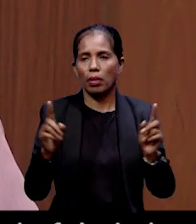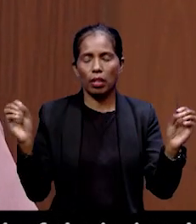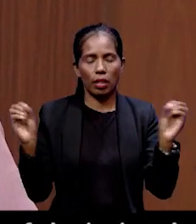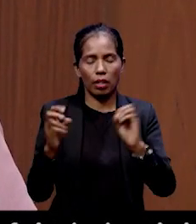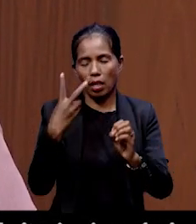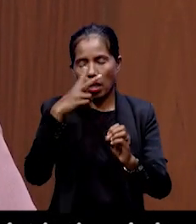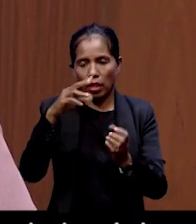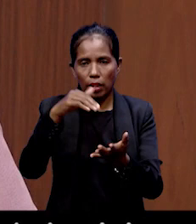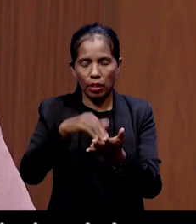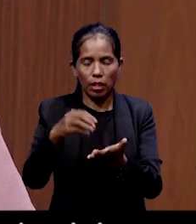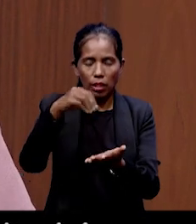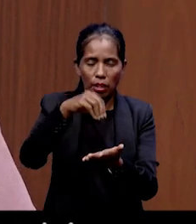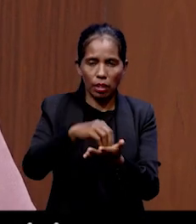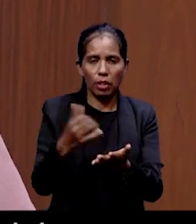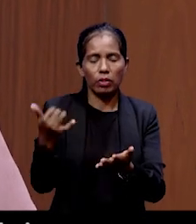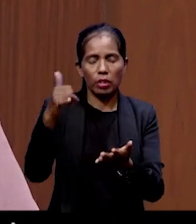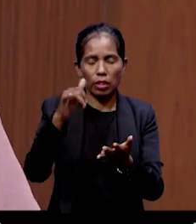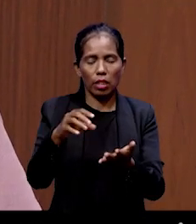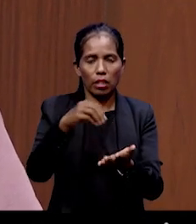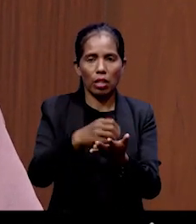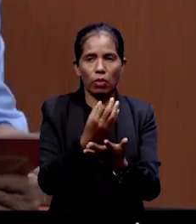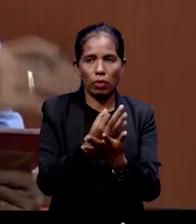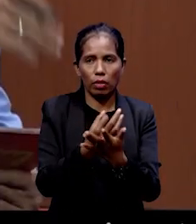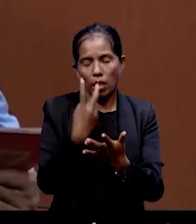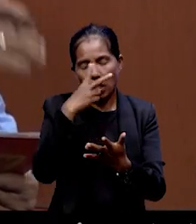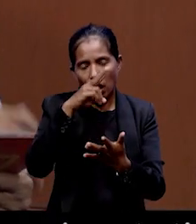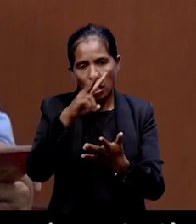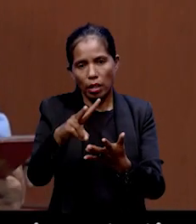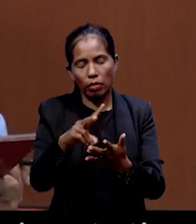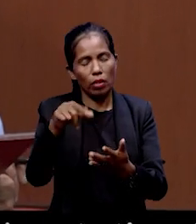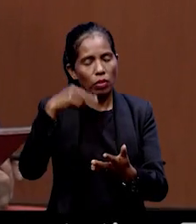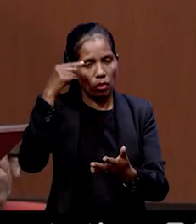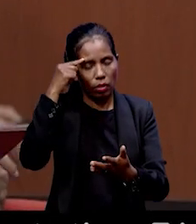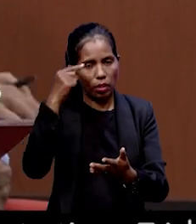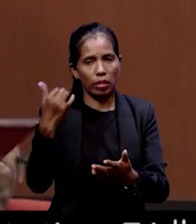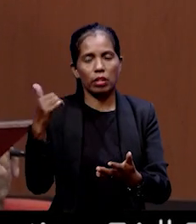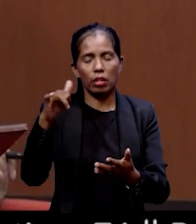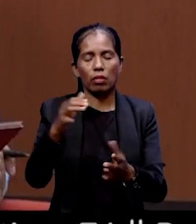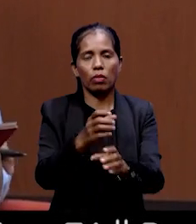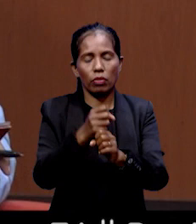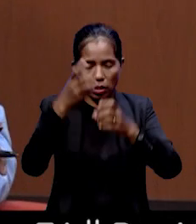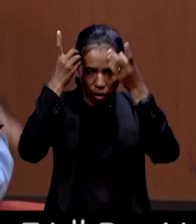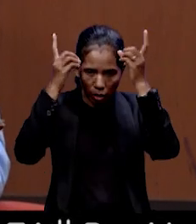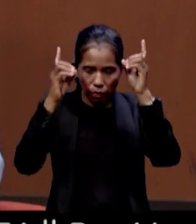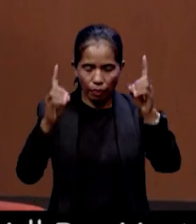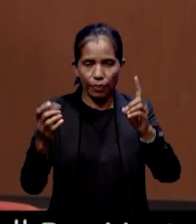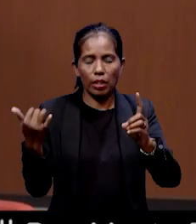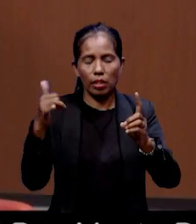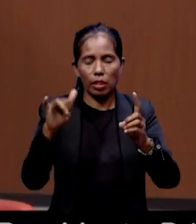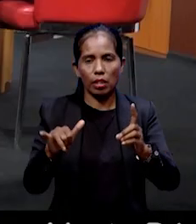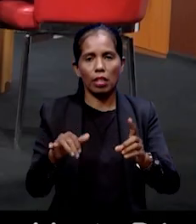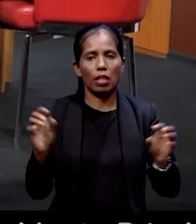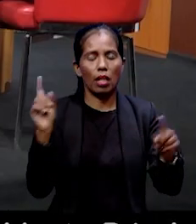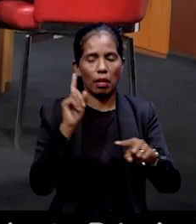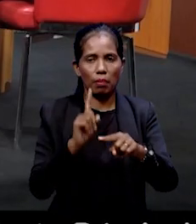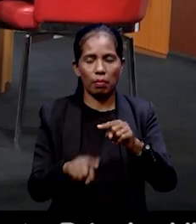reflexões nebe siratau iha sirani alocação, hare fale ba seriedade governo, siranebe foti decisão, sirarasik mos labele